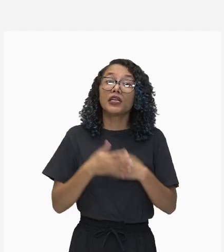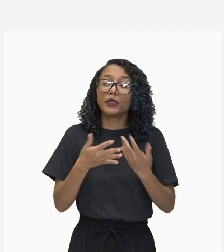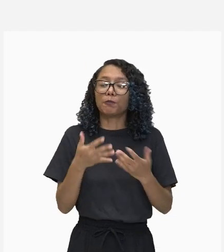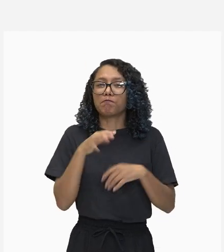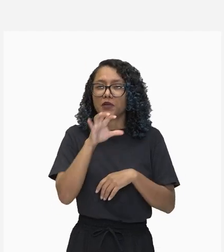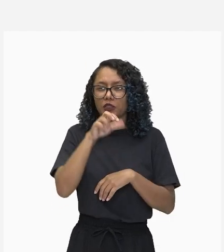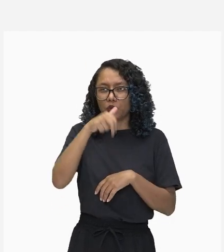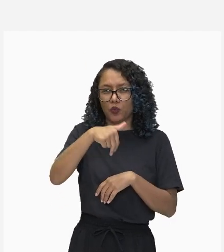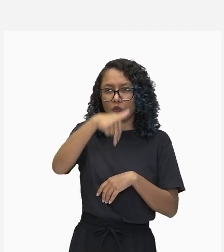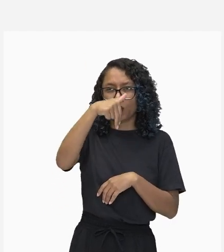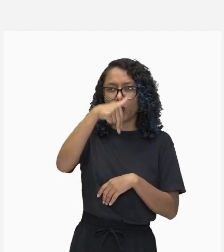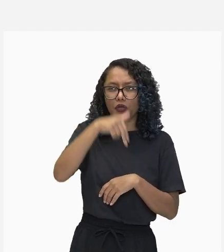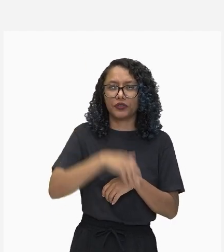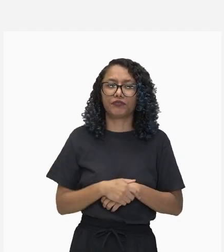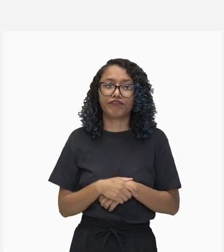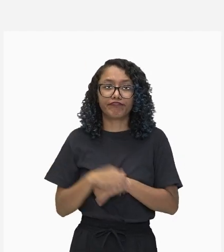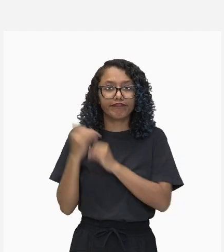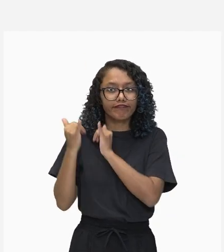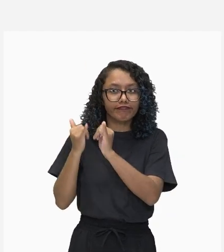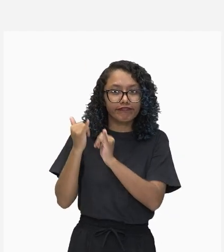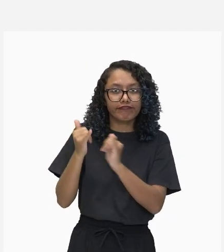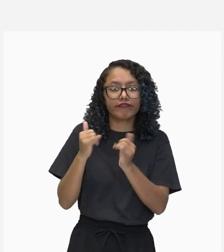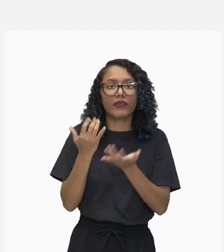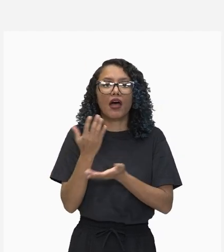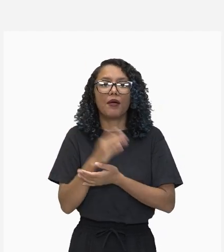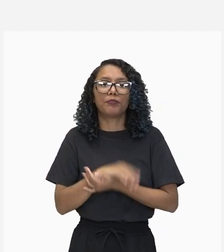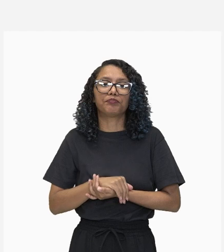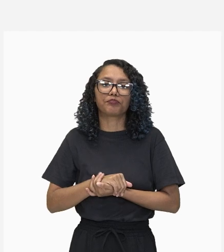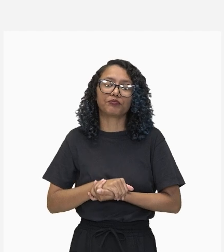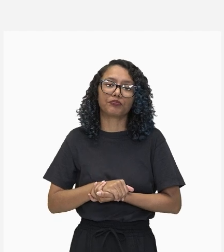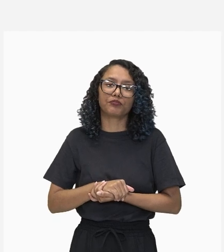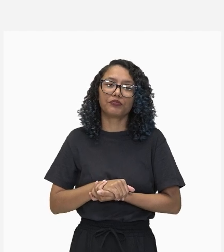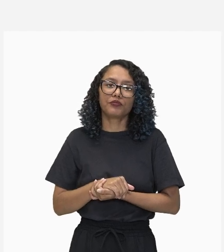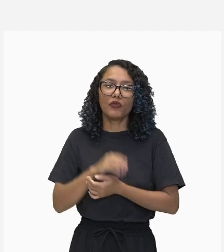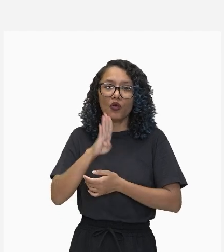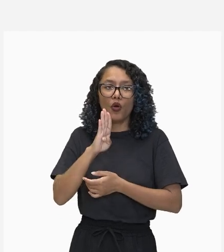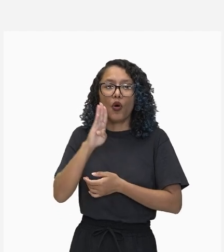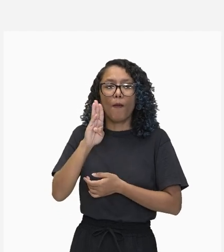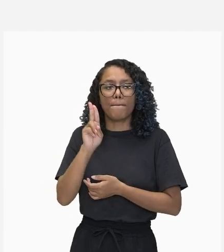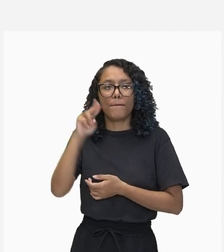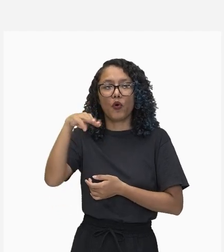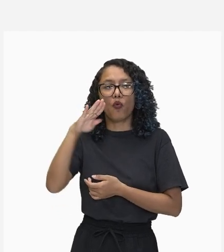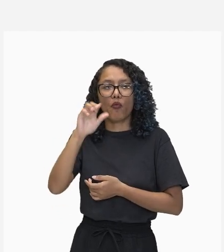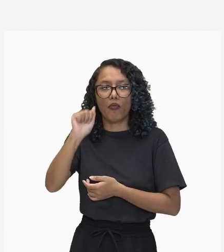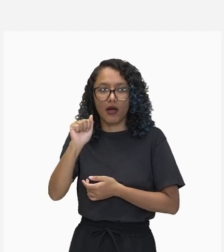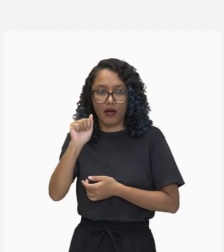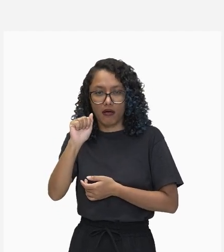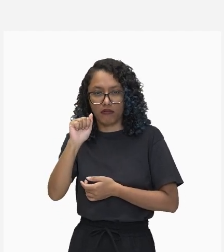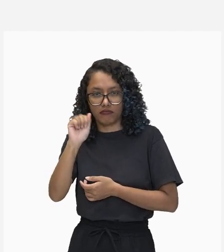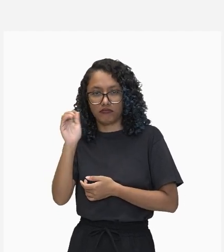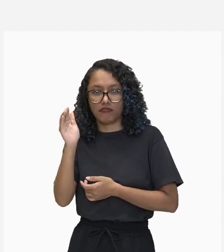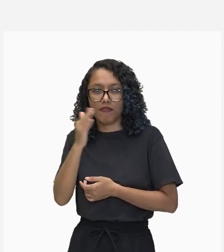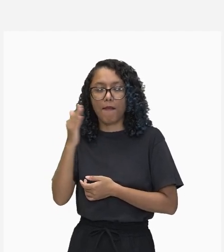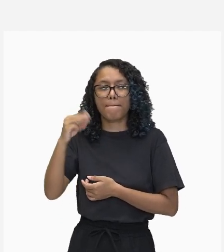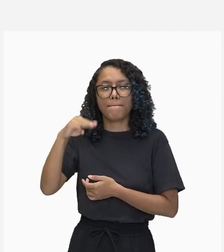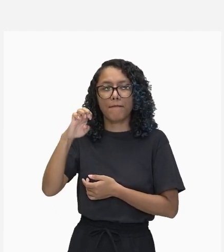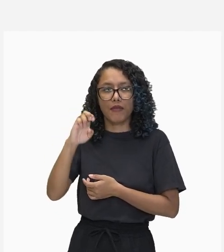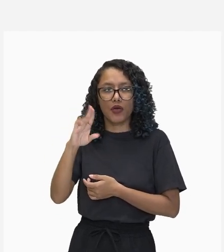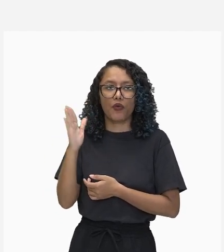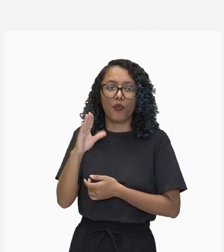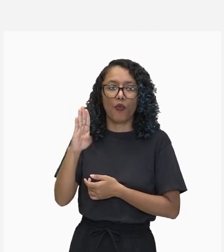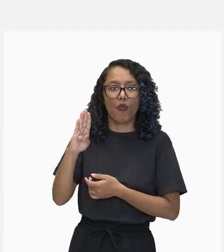a lenda do boi, do Bumba Meu Boi, recebeu o nome de boi-bumbá. O Bumba Meu Boi foi trazido